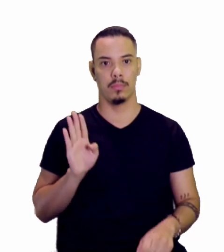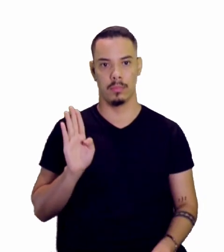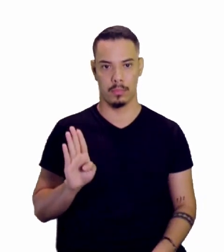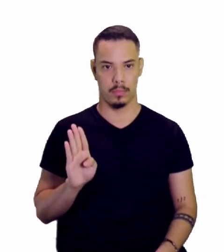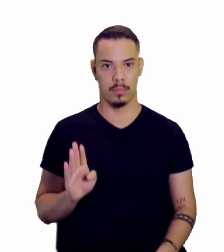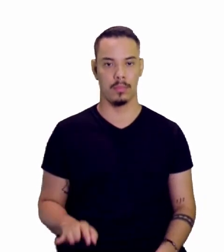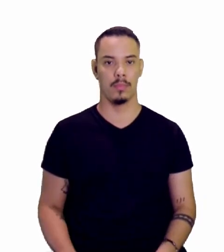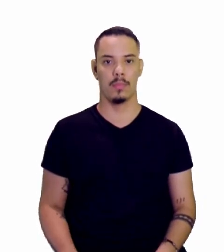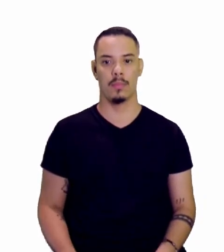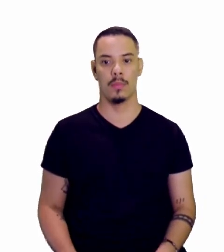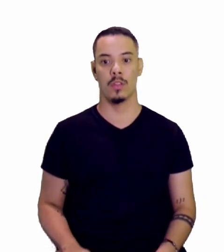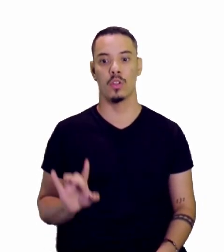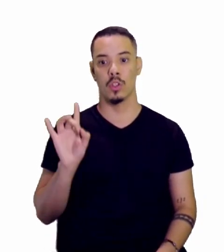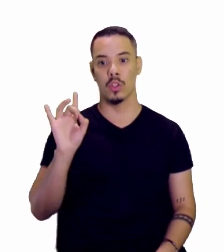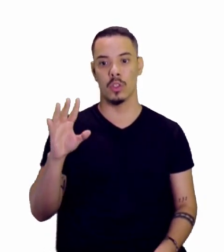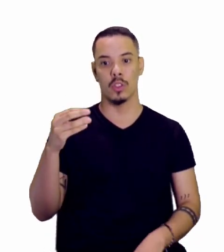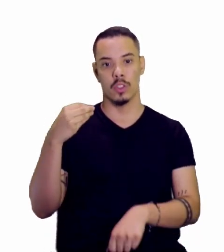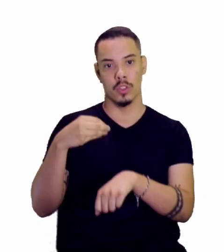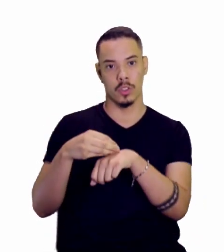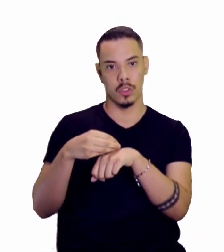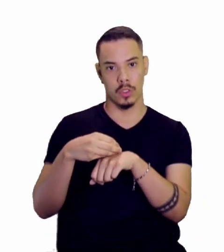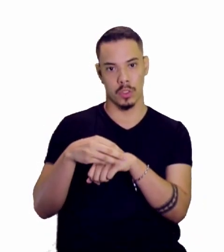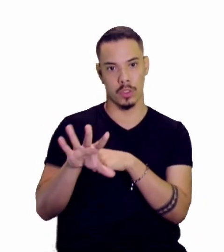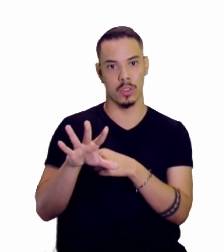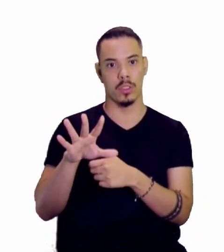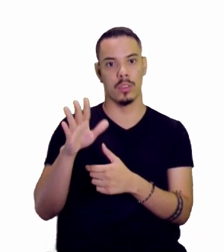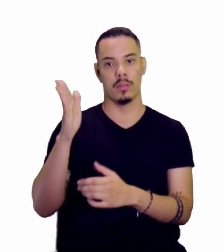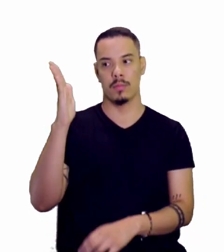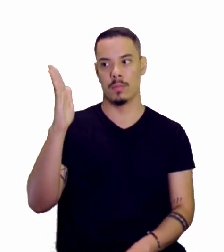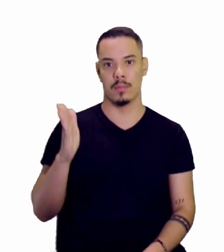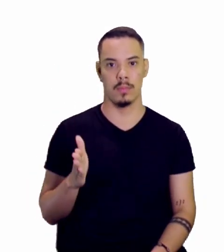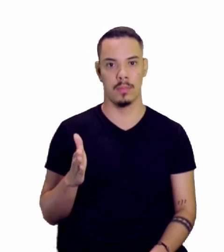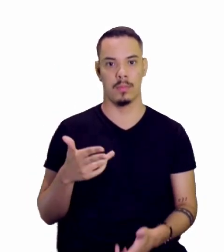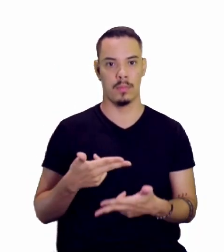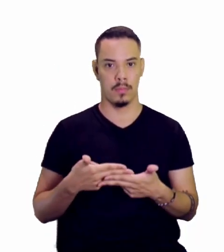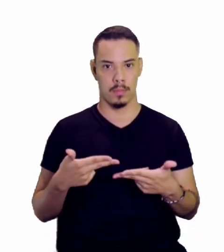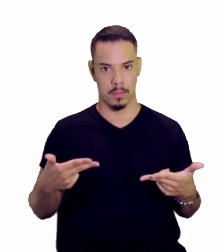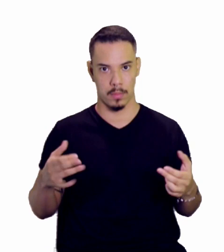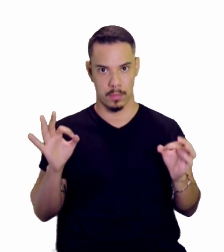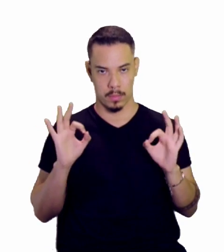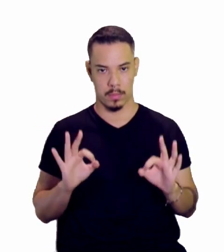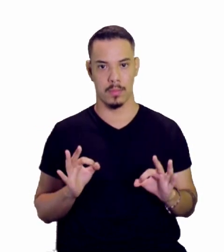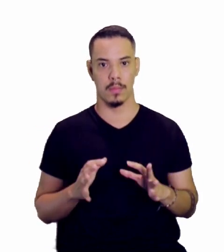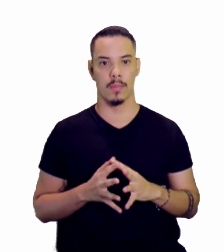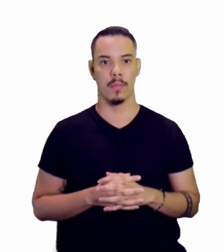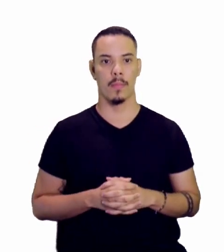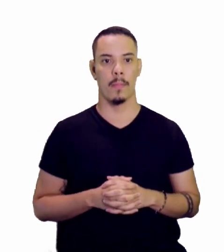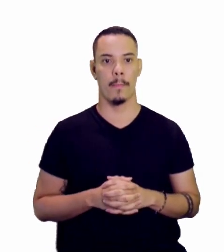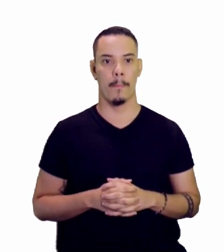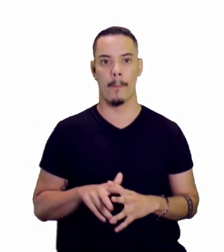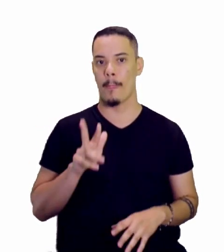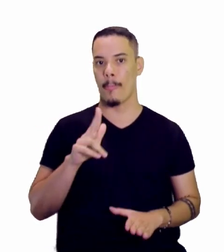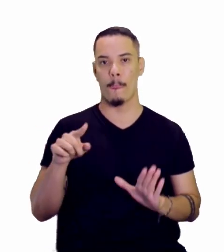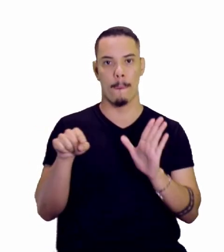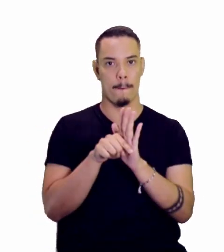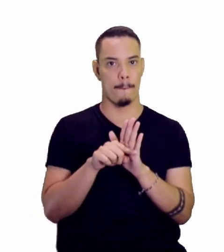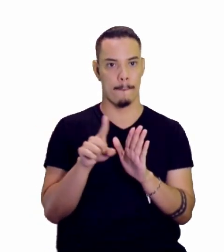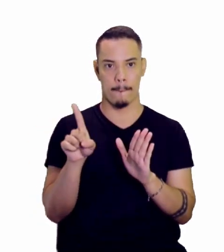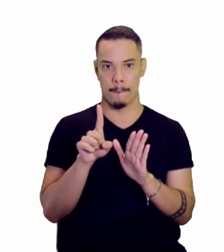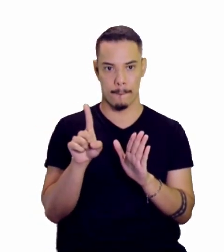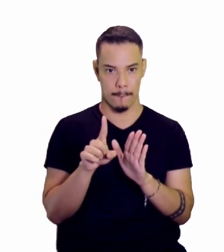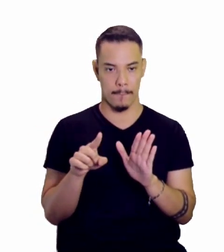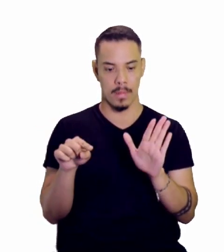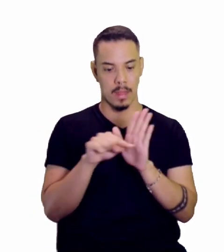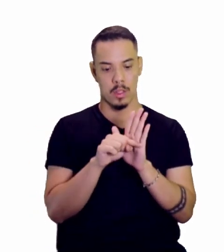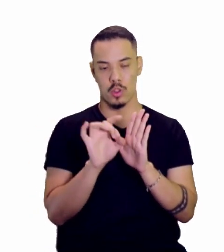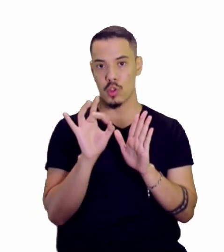ali, pessoal, a gente está só indicando, né? Que é para separar ali as coisas, né? Então nós temos... Não é menos não, tem nada a ver com o sinal negativo. Isso, o